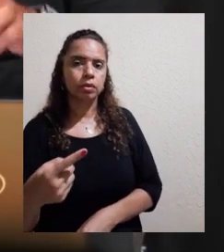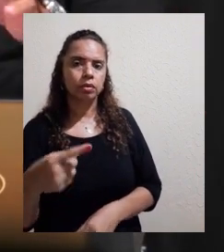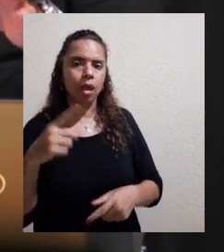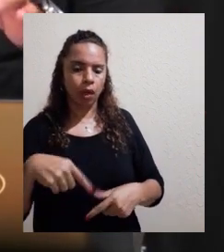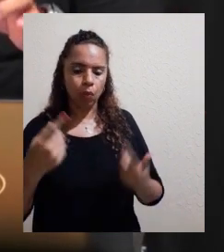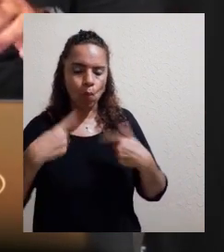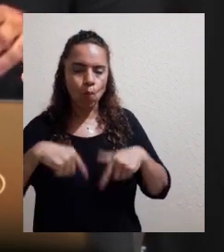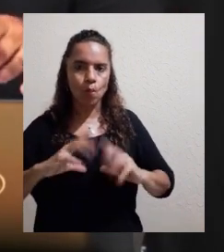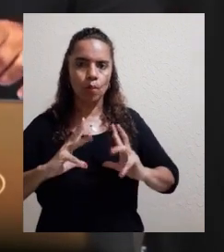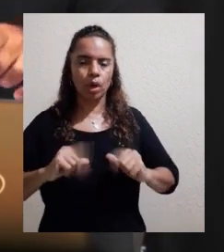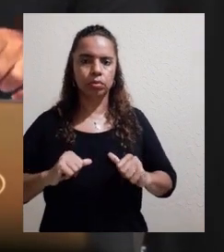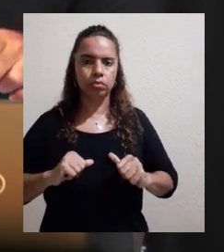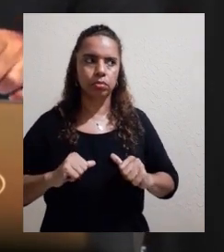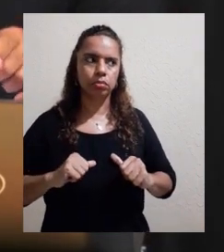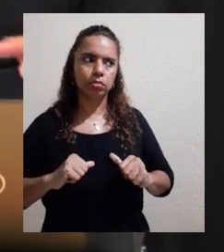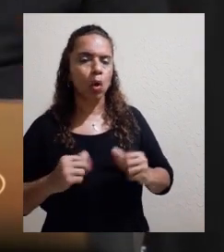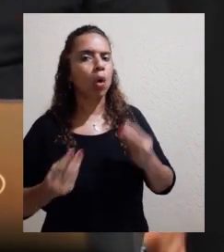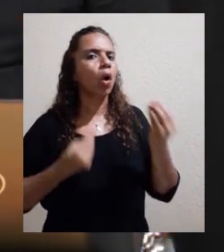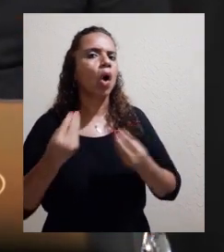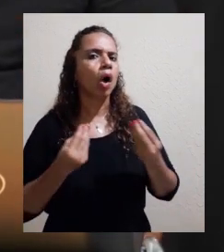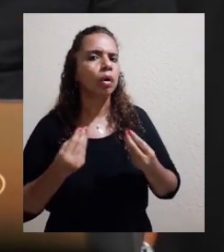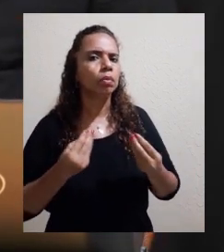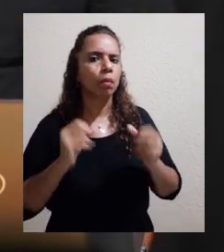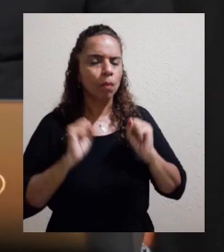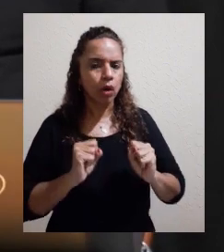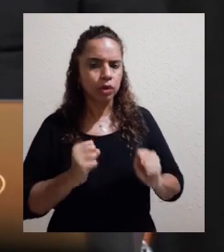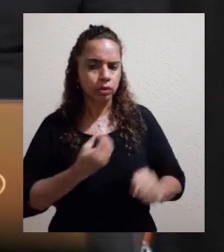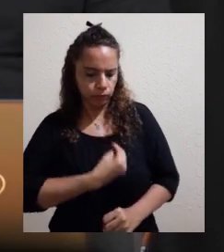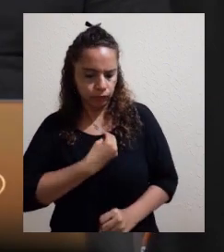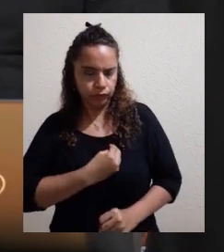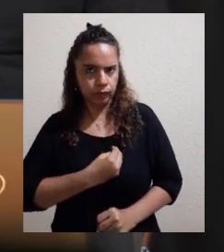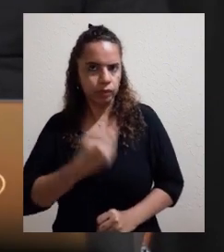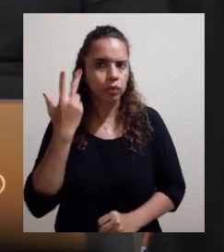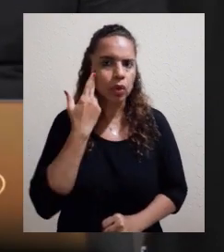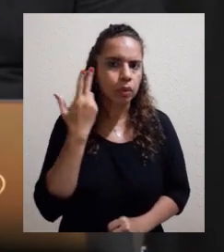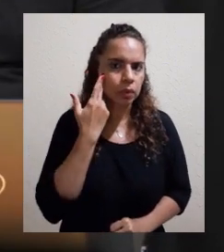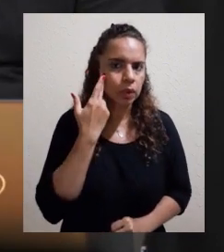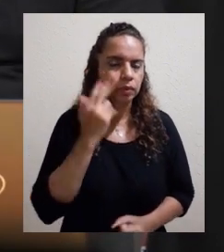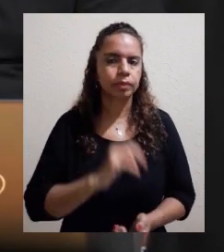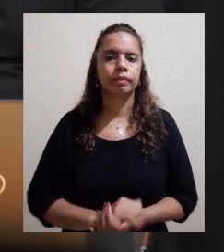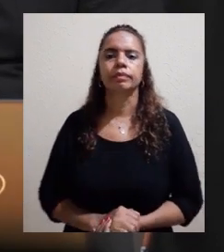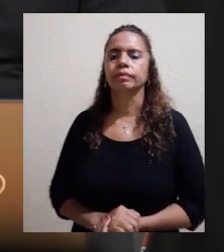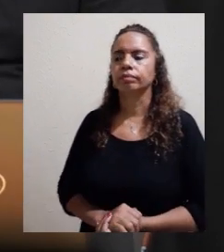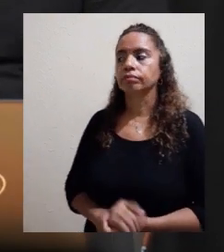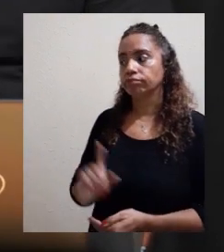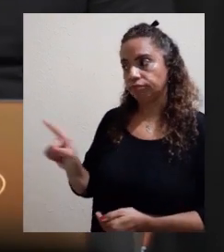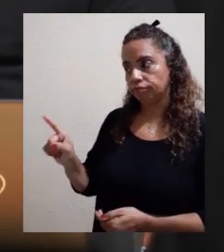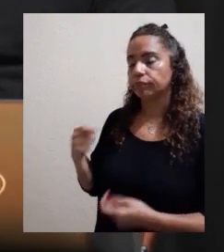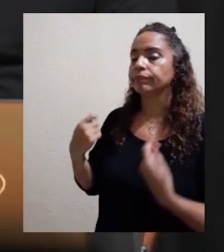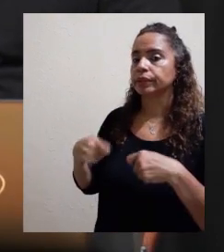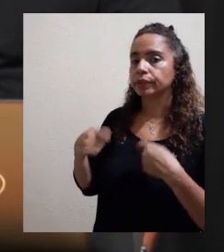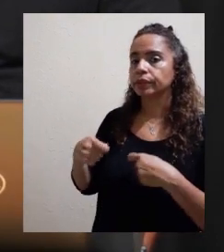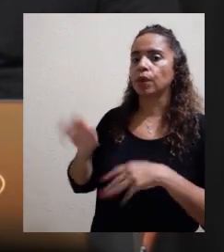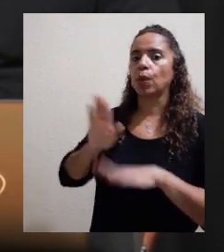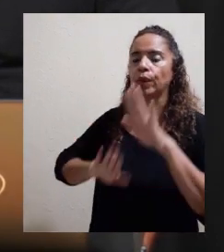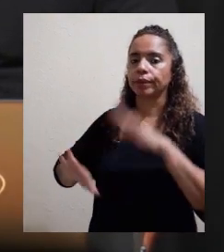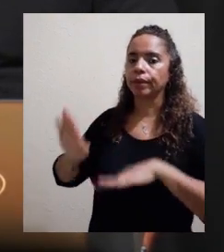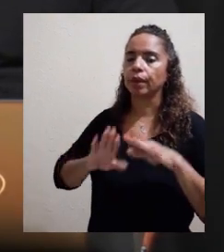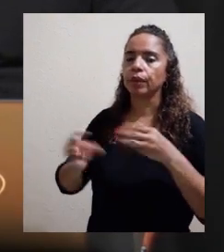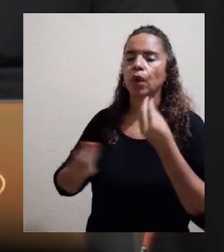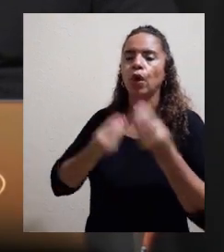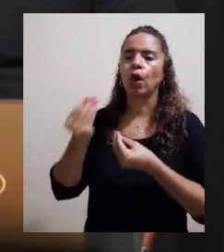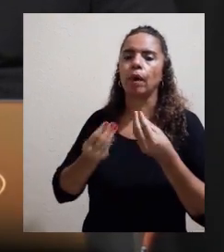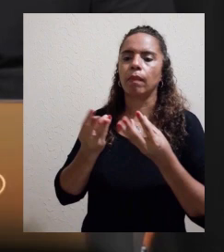imunizada? Isso é um bom esclarecimento, né? Posso seguir minha vida dentro da normalidade? Então, o pessoal tem um pouco de cuidado aí em relação